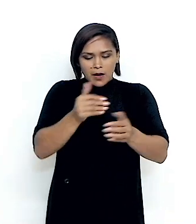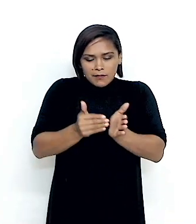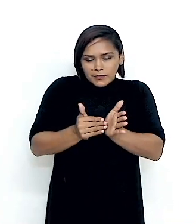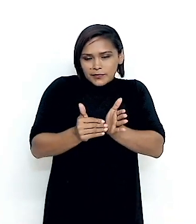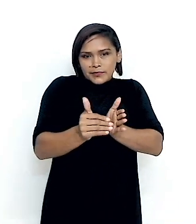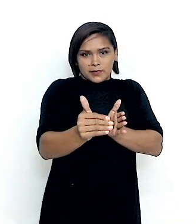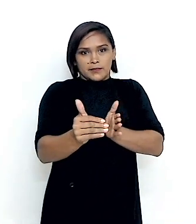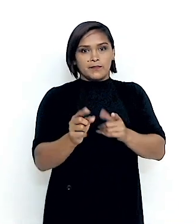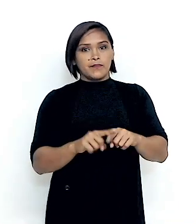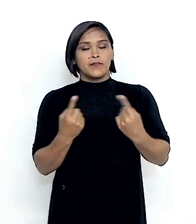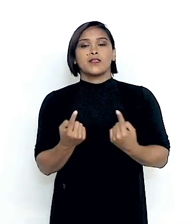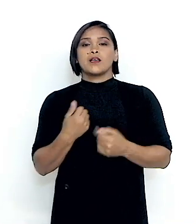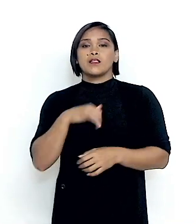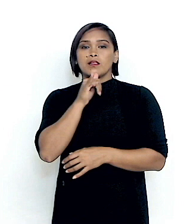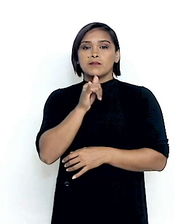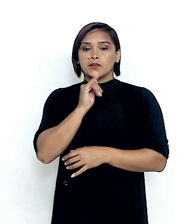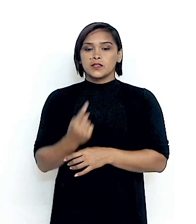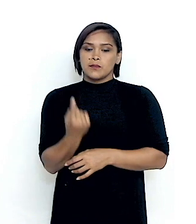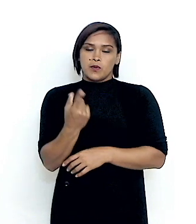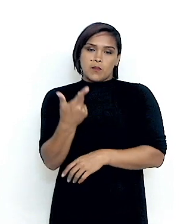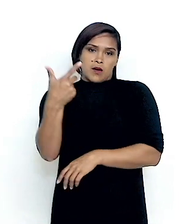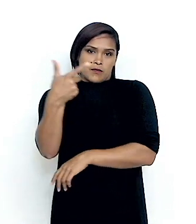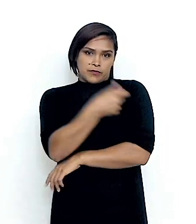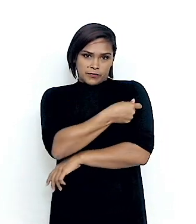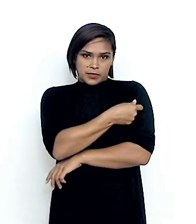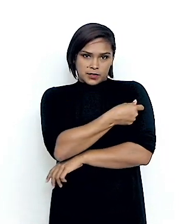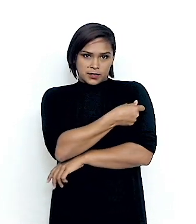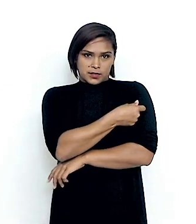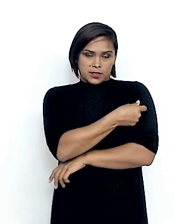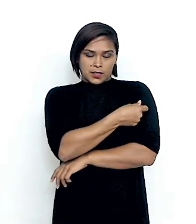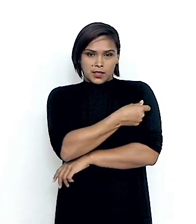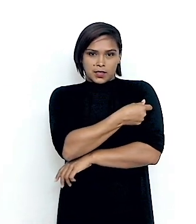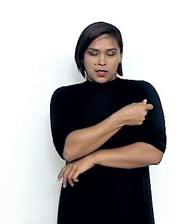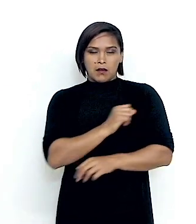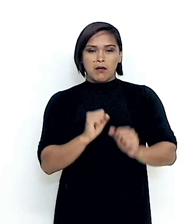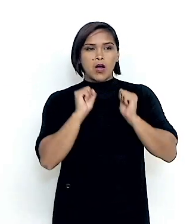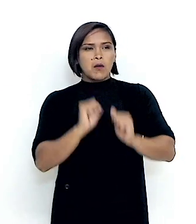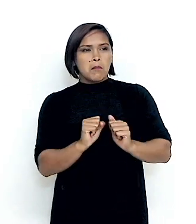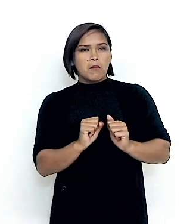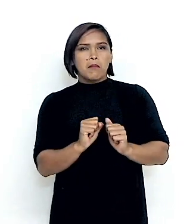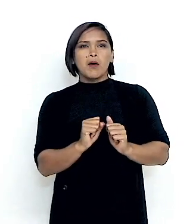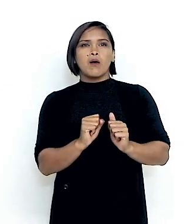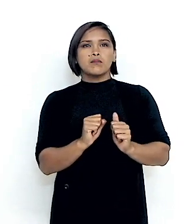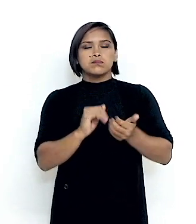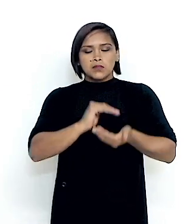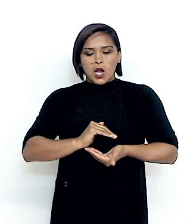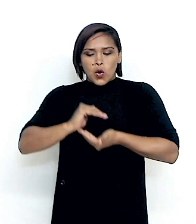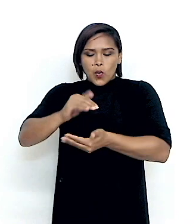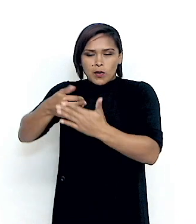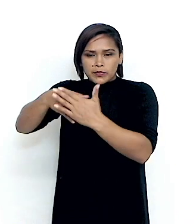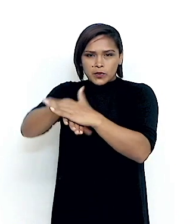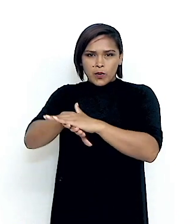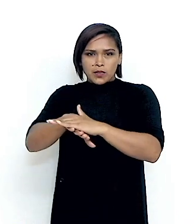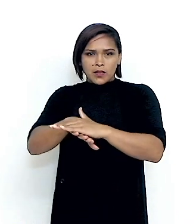prazo. Então, por exemplo, uma vacina que pode ser conservada